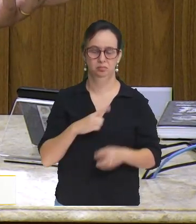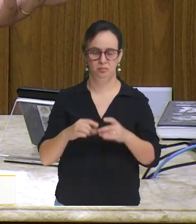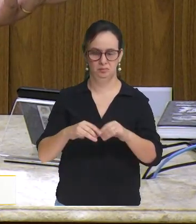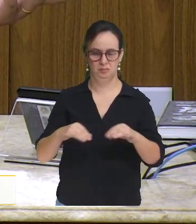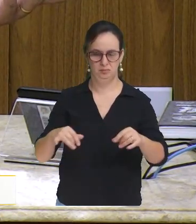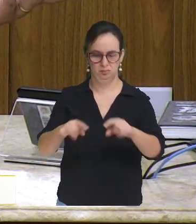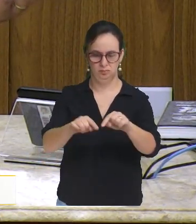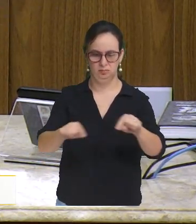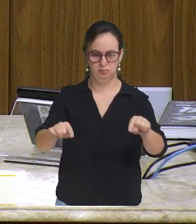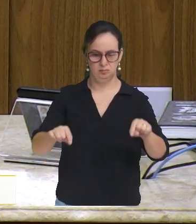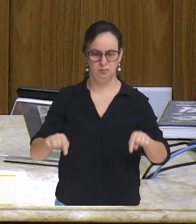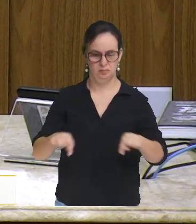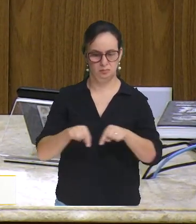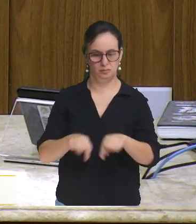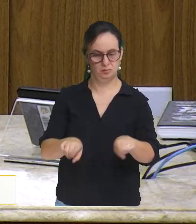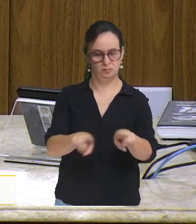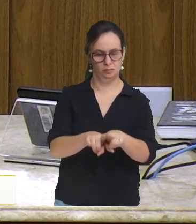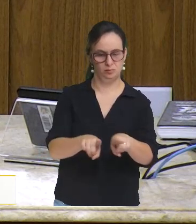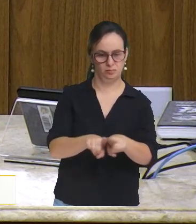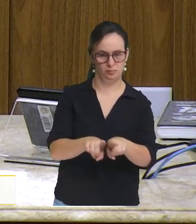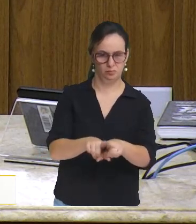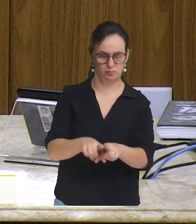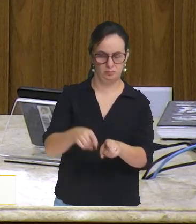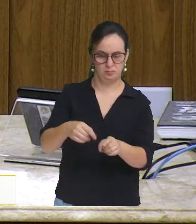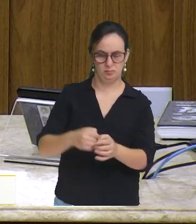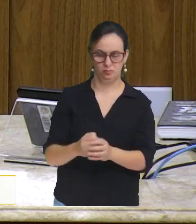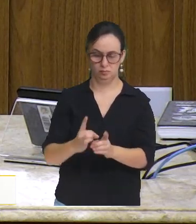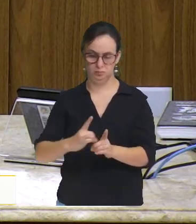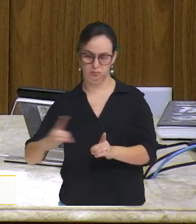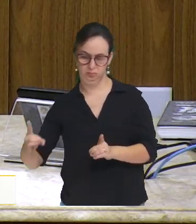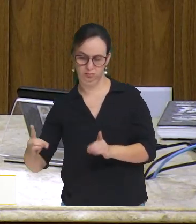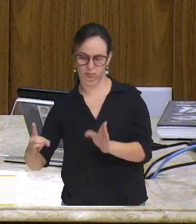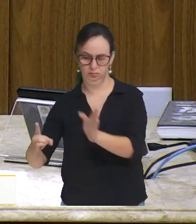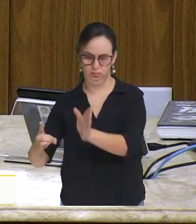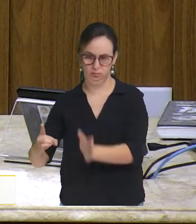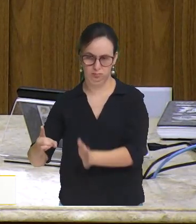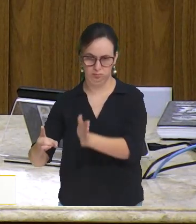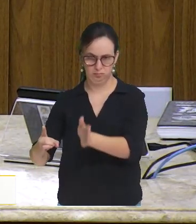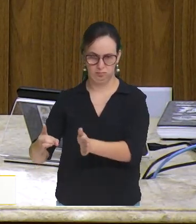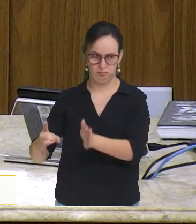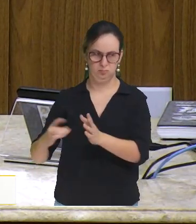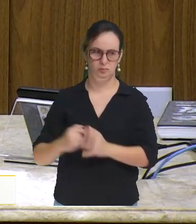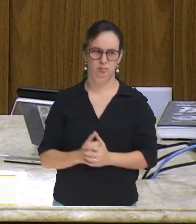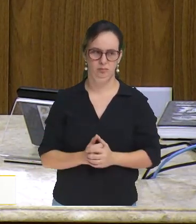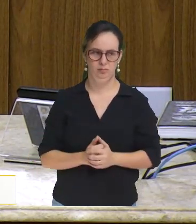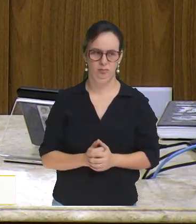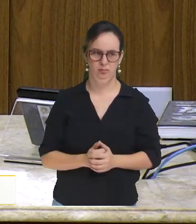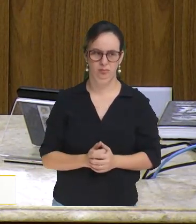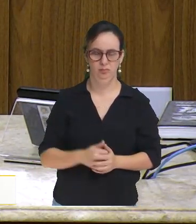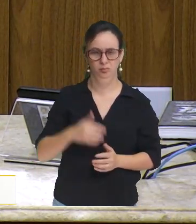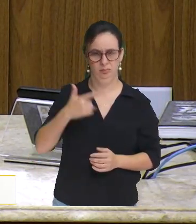é, que pode ceder para esses munícipes. E esses munícipes